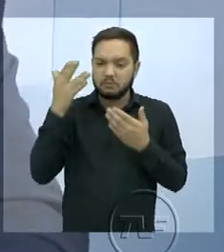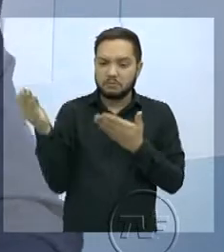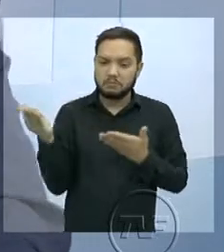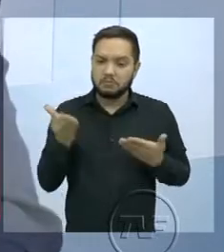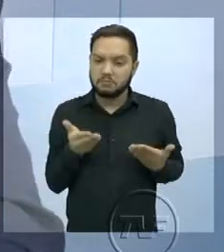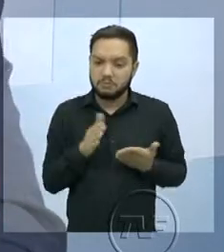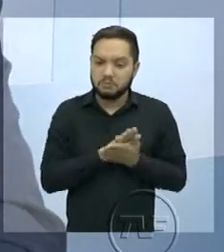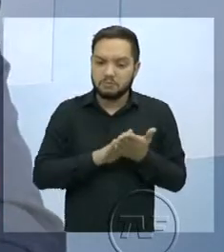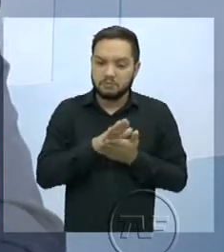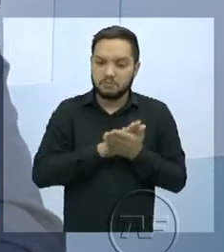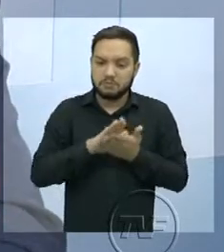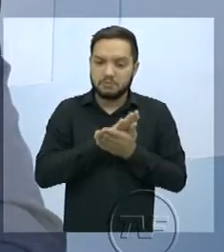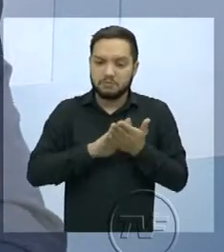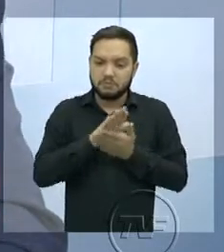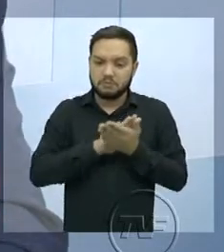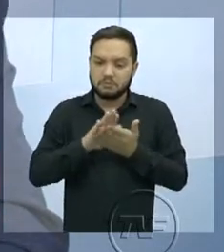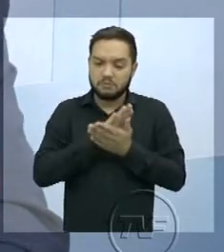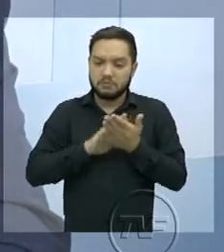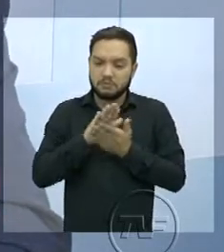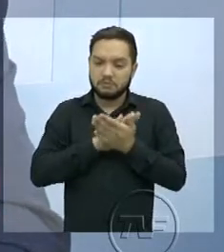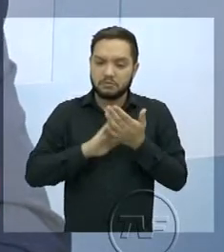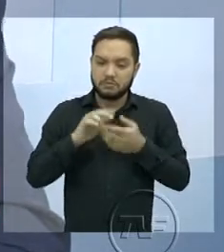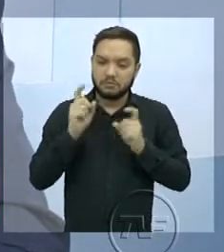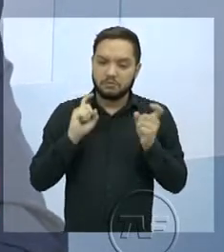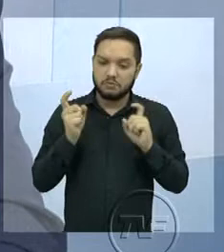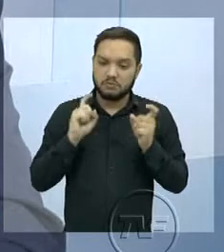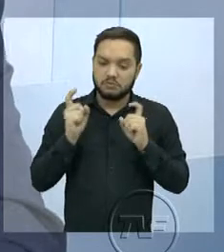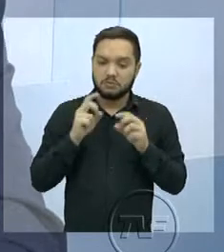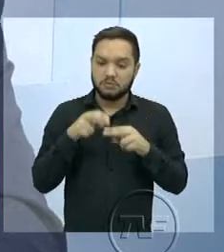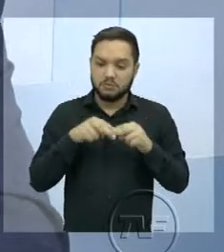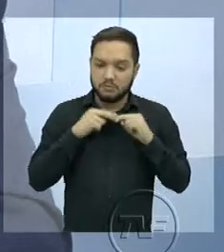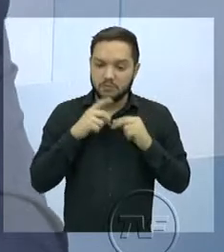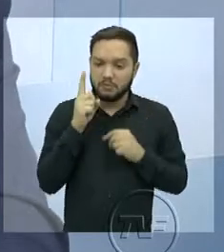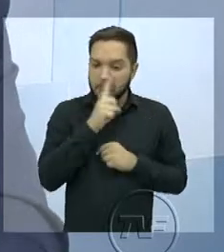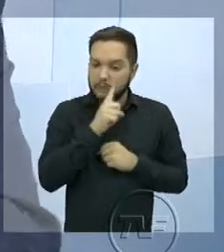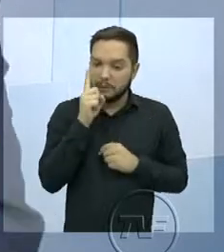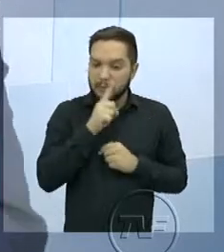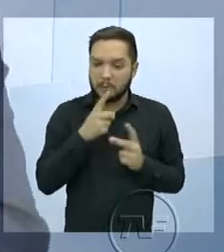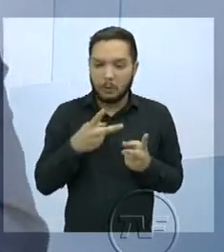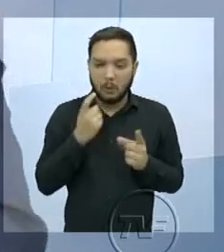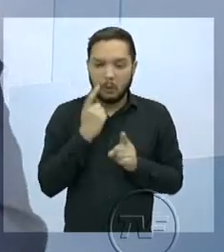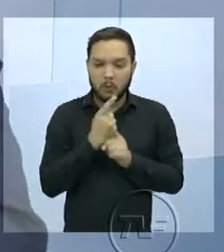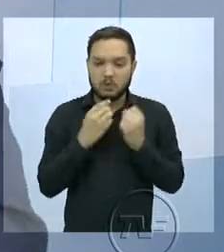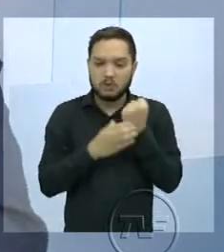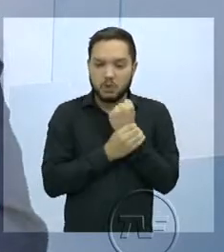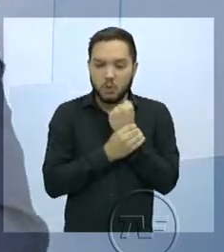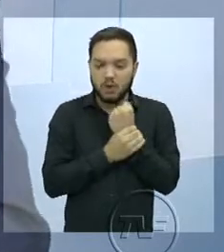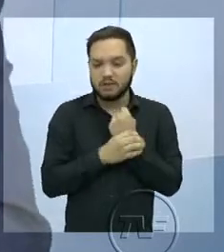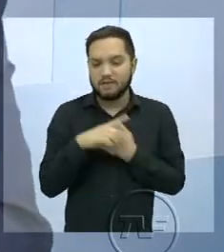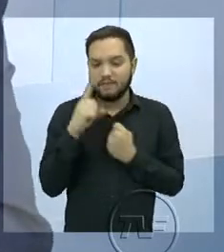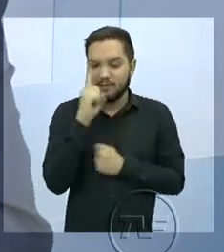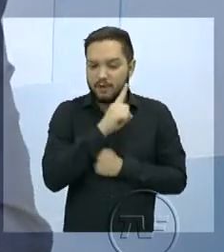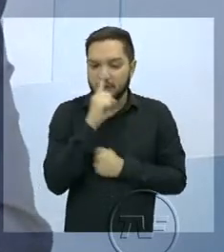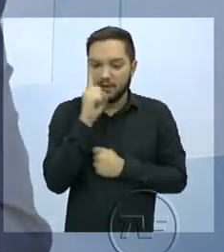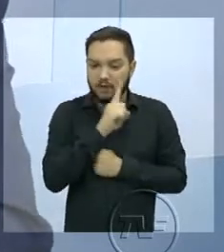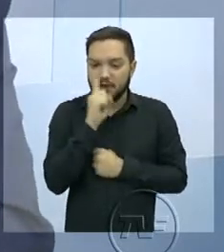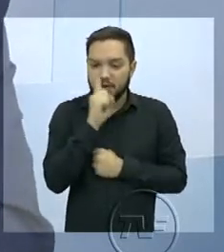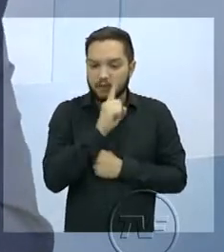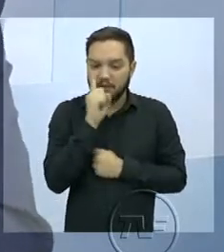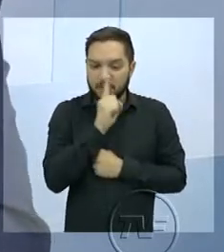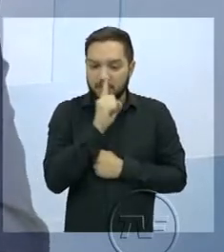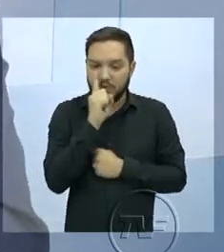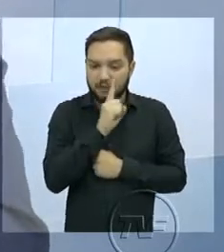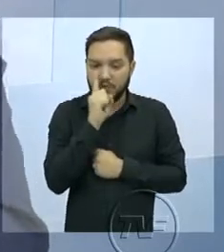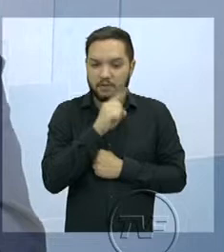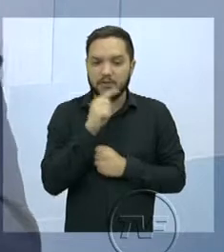participar da elaboração do Código da Cidade. Vimos algumas falhas nesse sentido, enquanto representante da instituição, né,